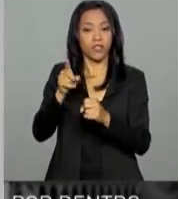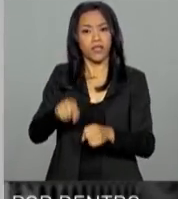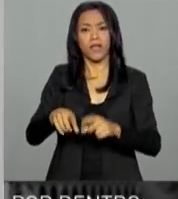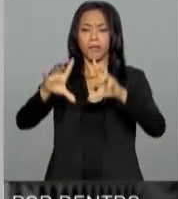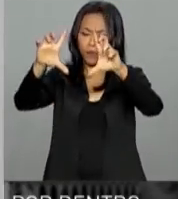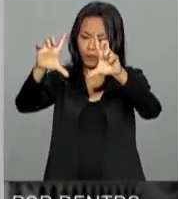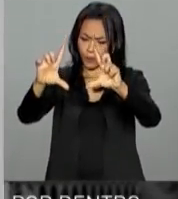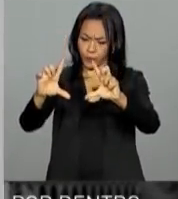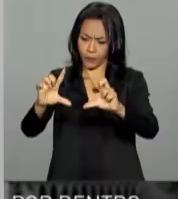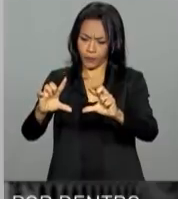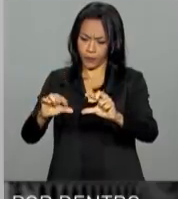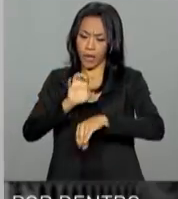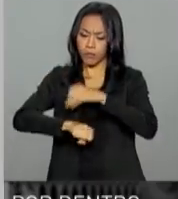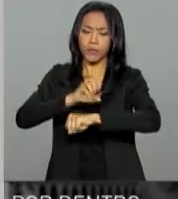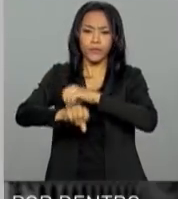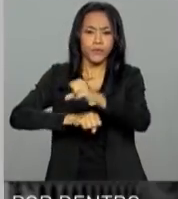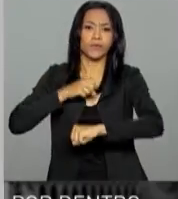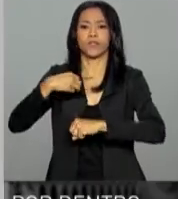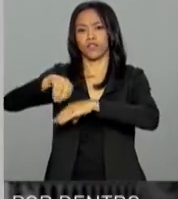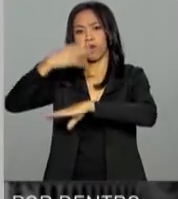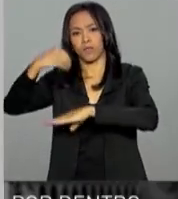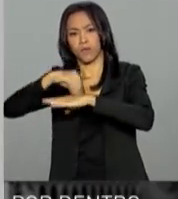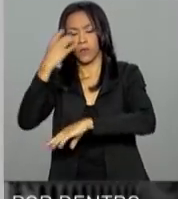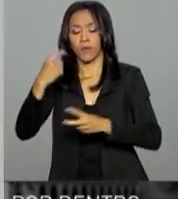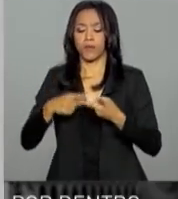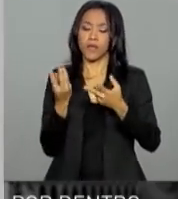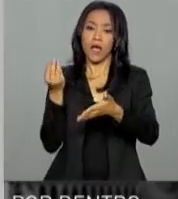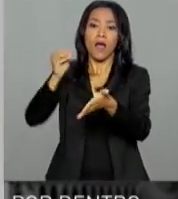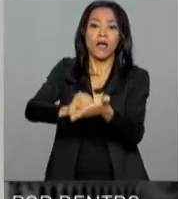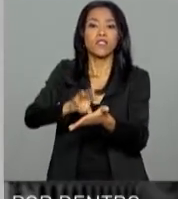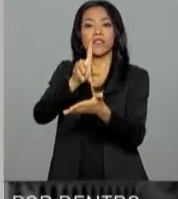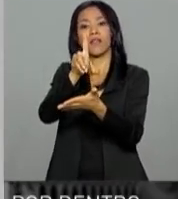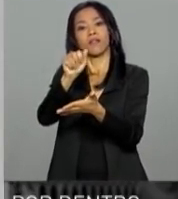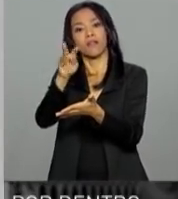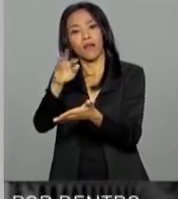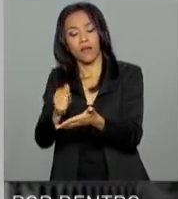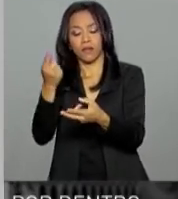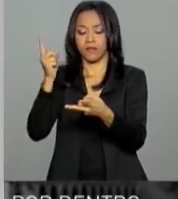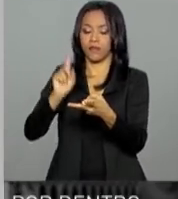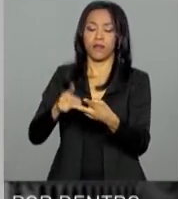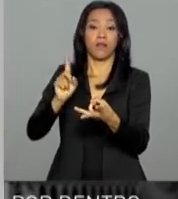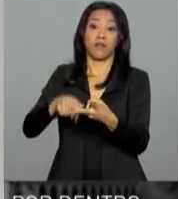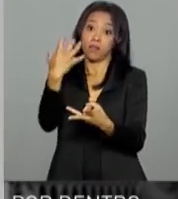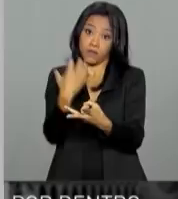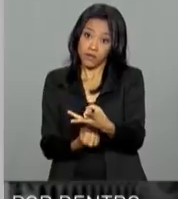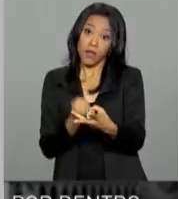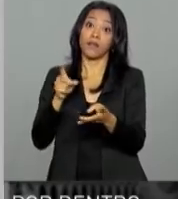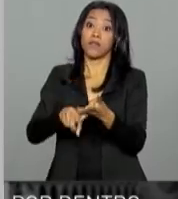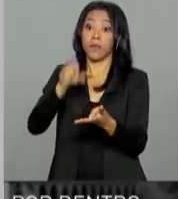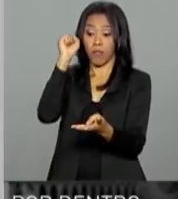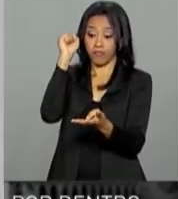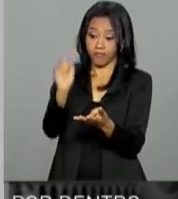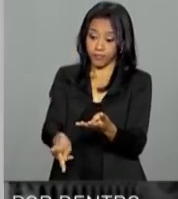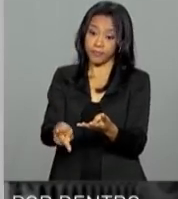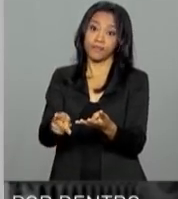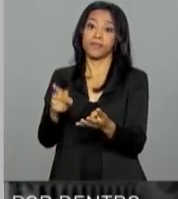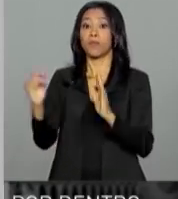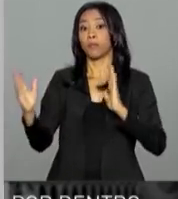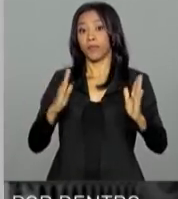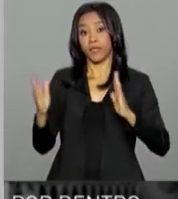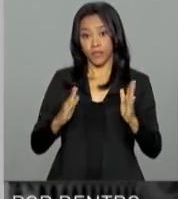informação o agendamento de atendimento a obtenção de extrato e até mesmo a aposentadoria automática por tempo de